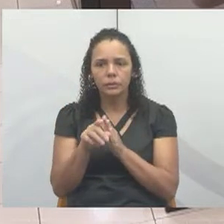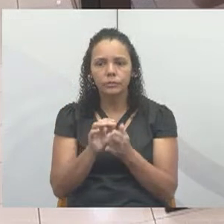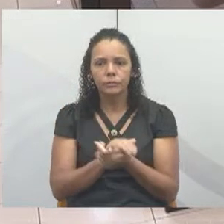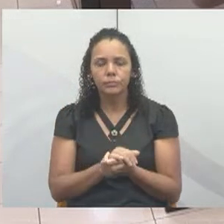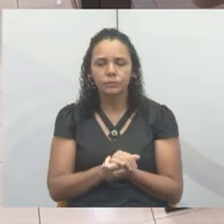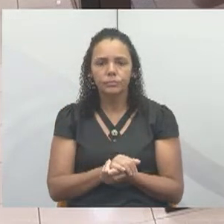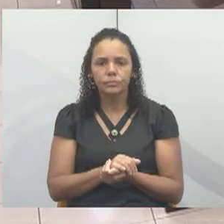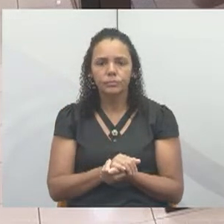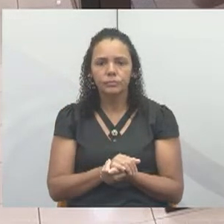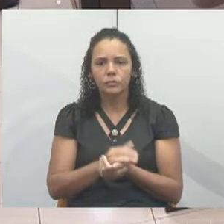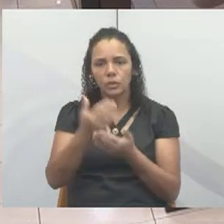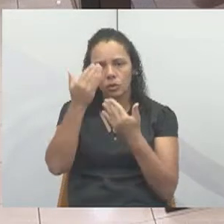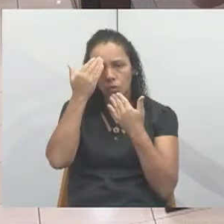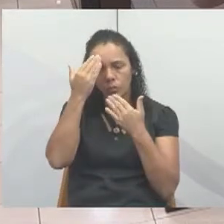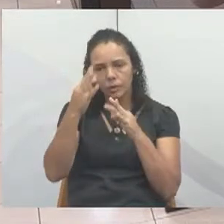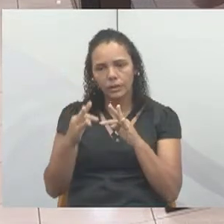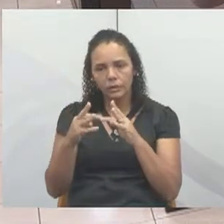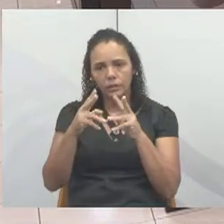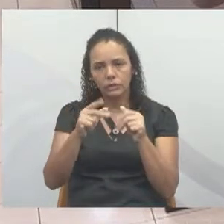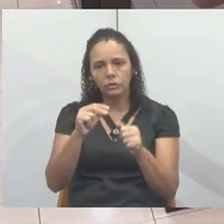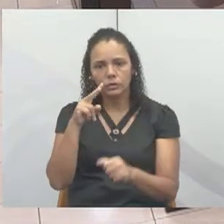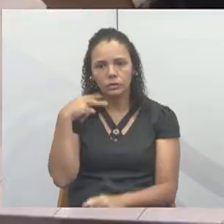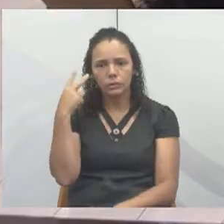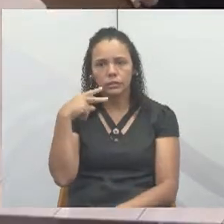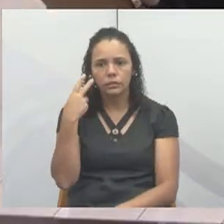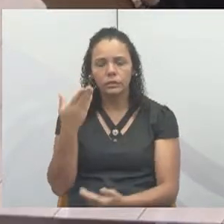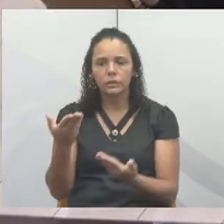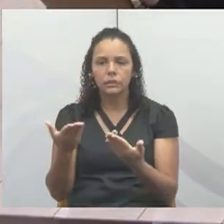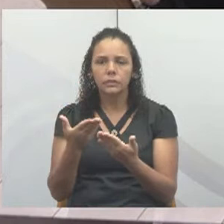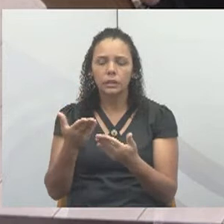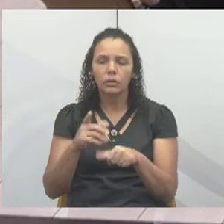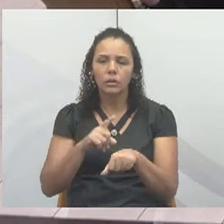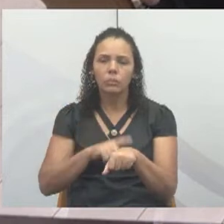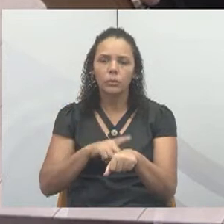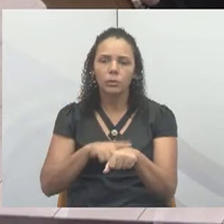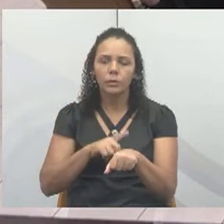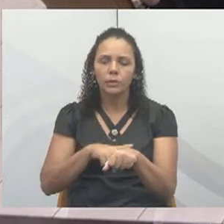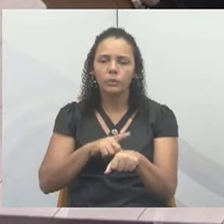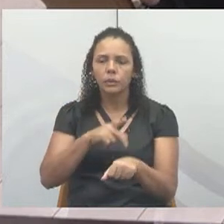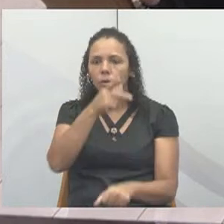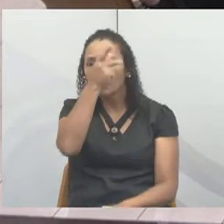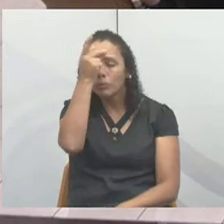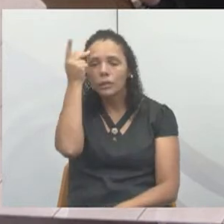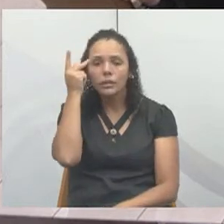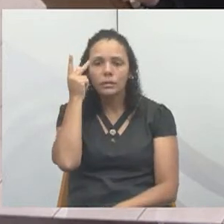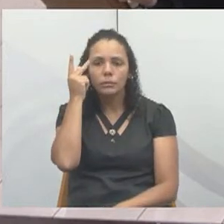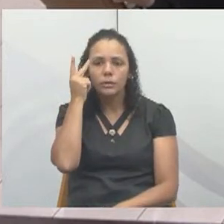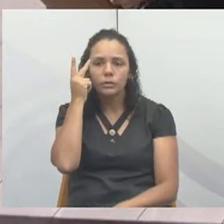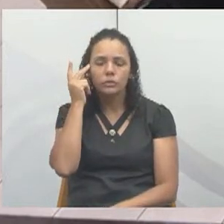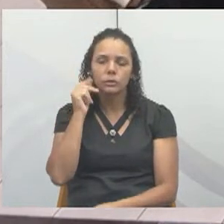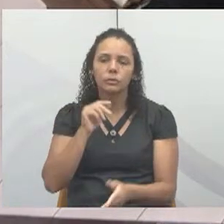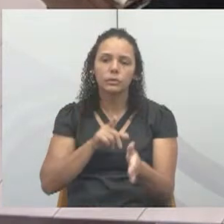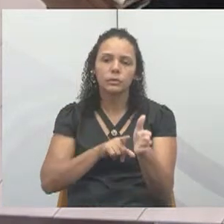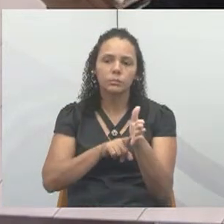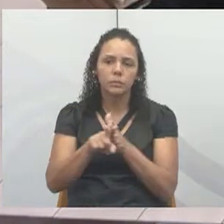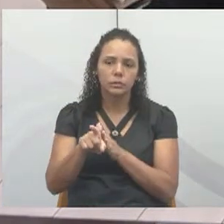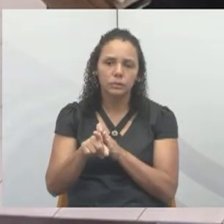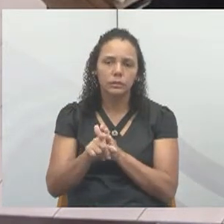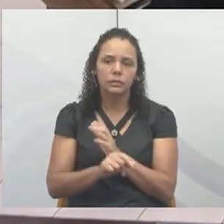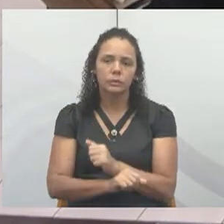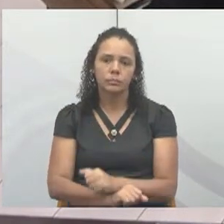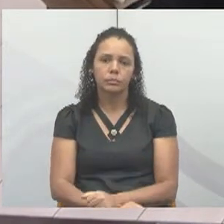Agradeço os vereadores e, nesse momento, abro a palavra para as perguntas do público presente.